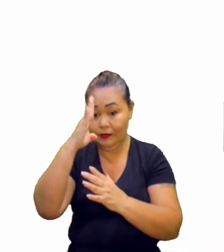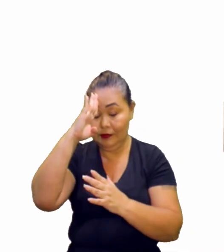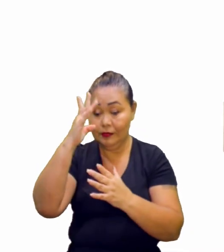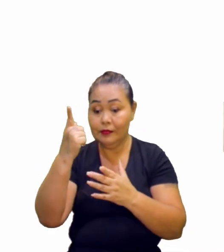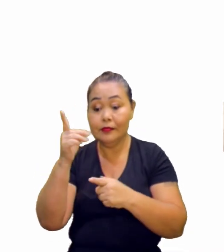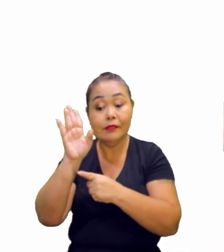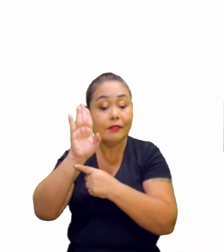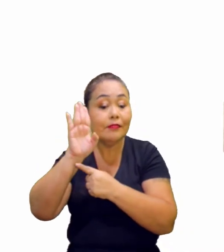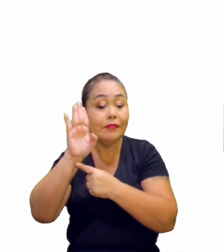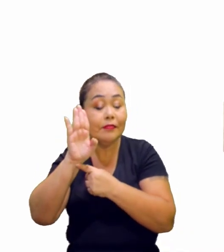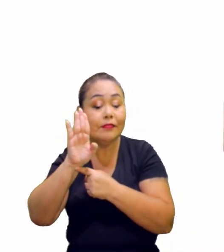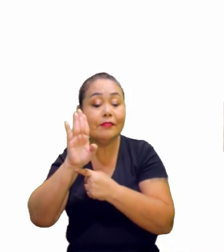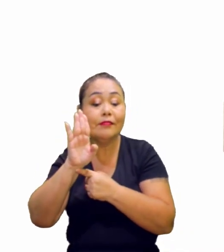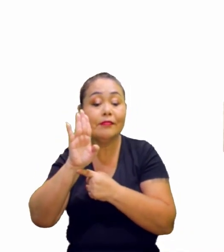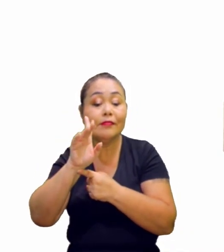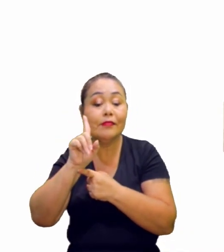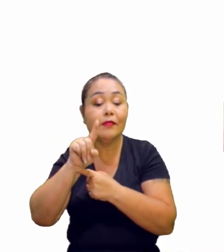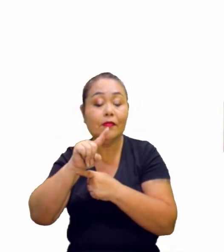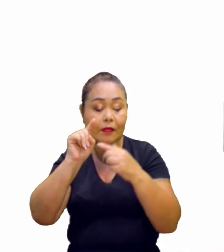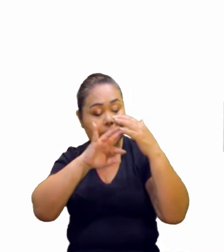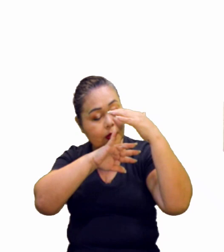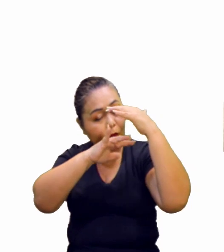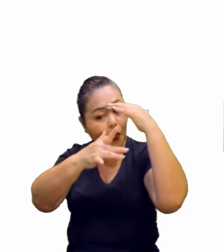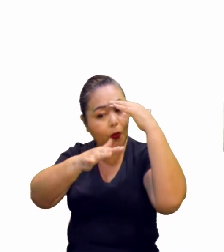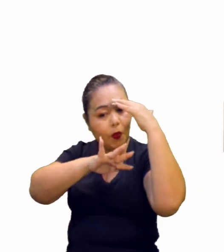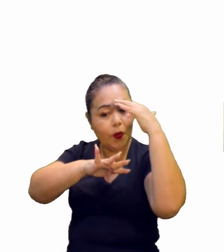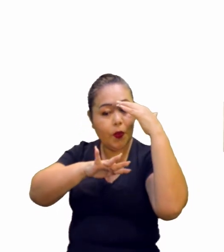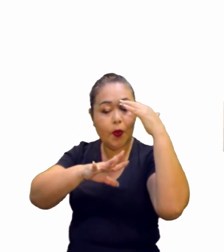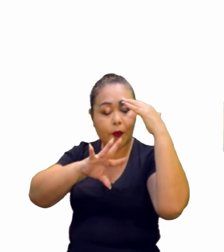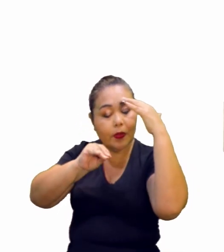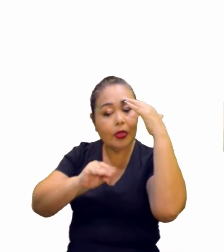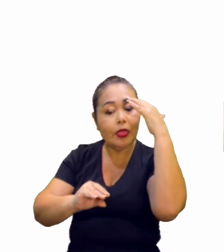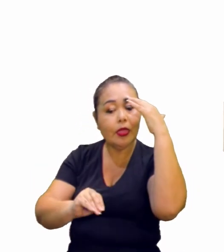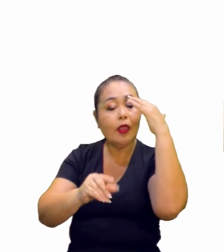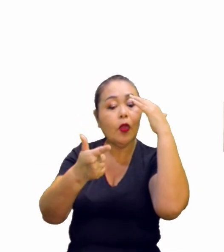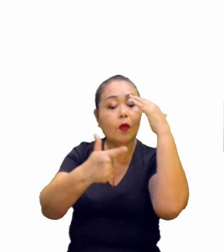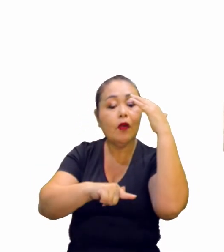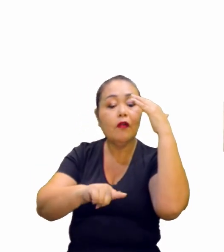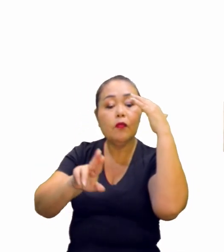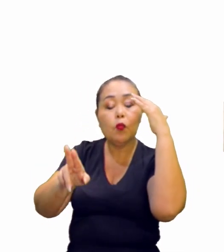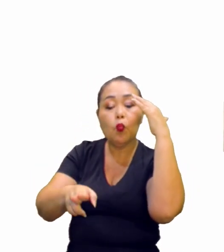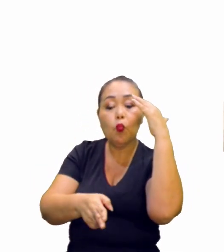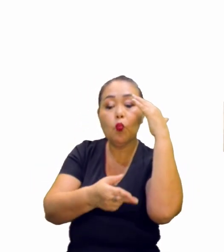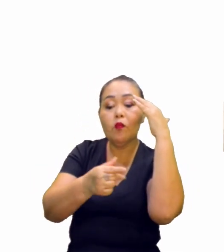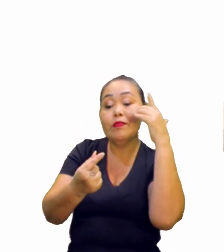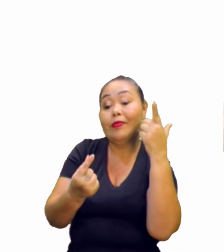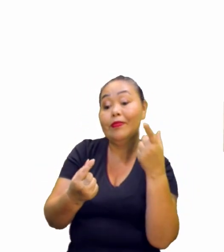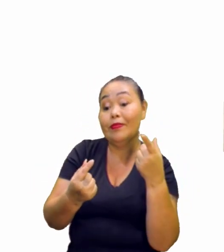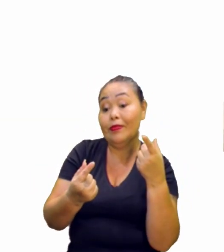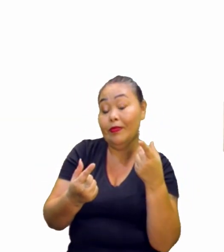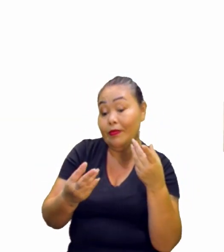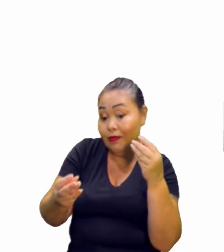espécie espalhada, ela vai prestar serviços como sombreamento, adubação e também como fonte